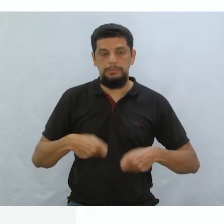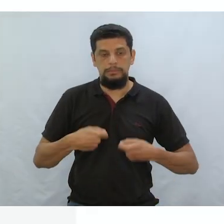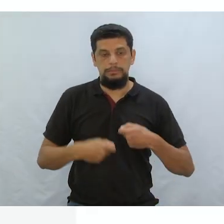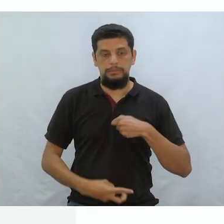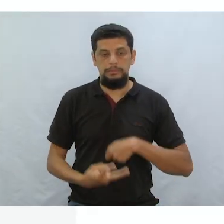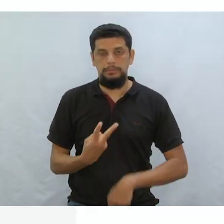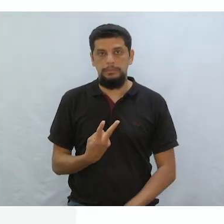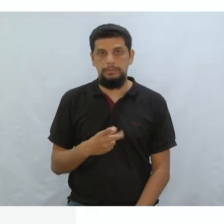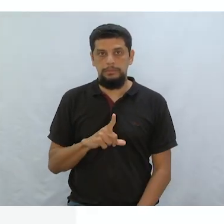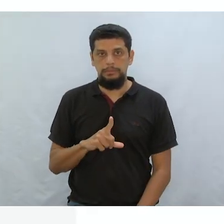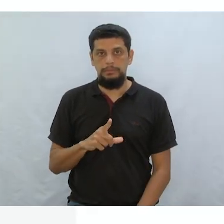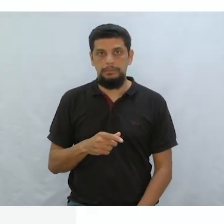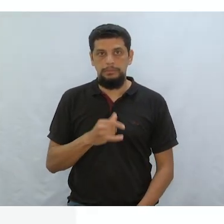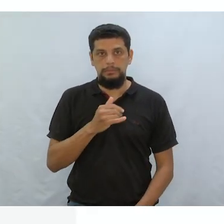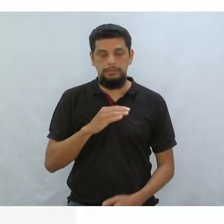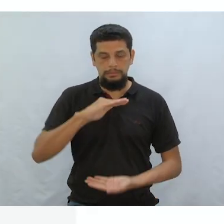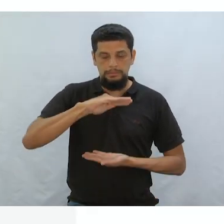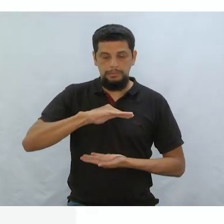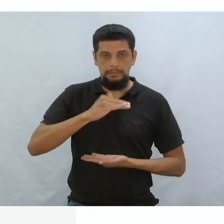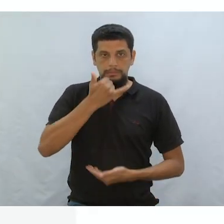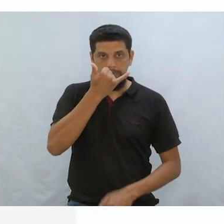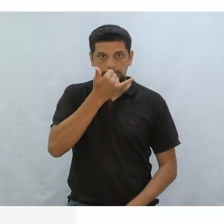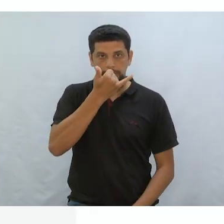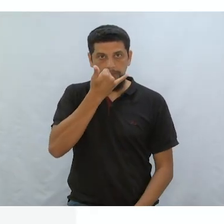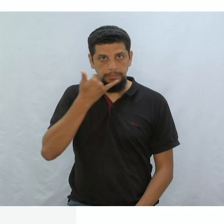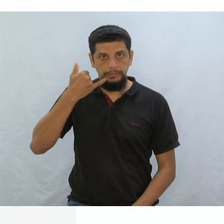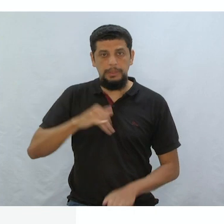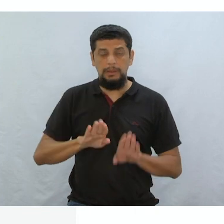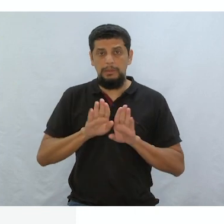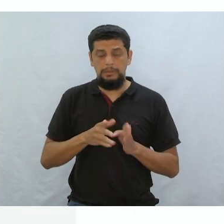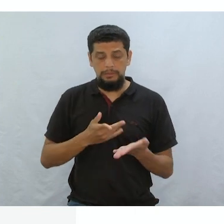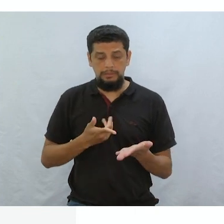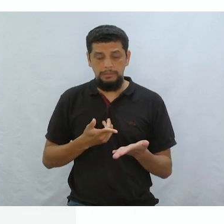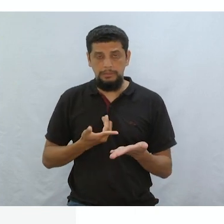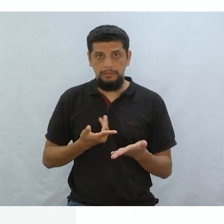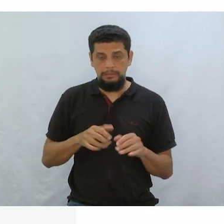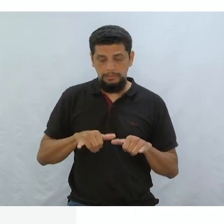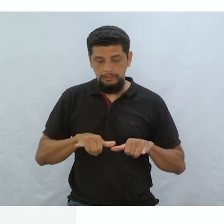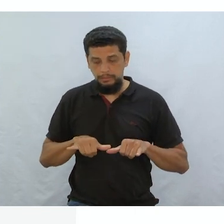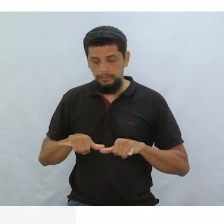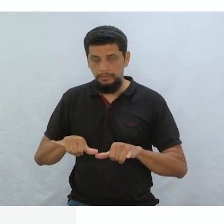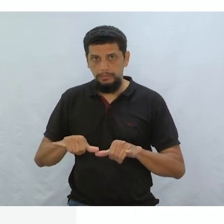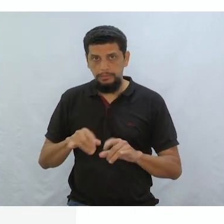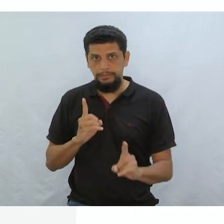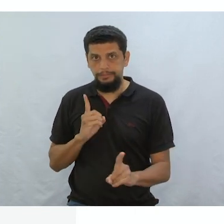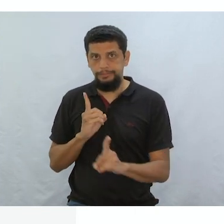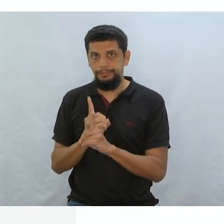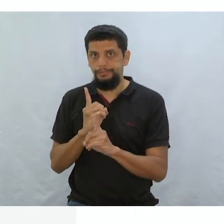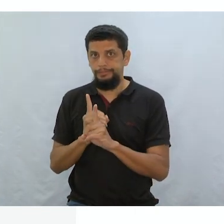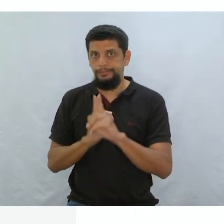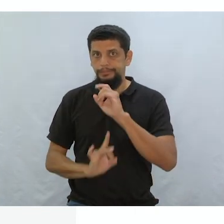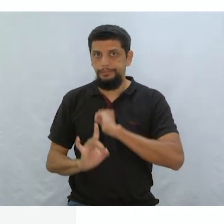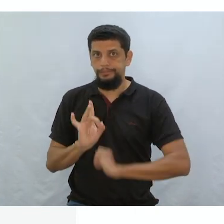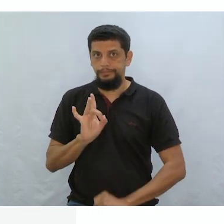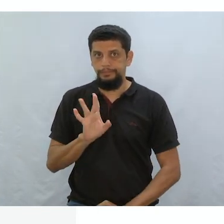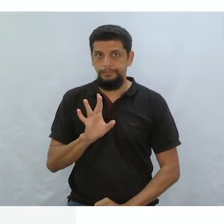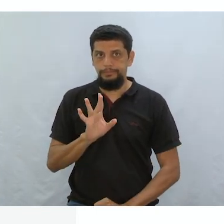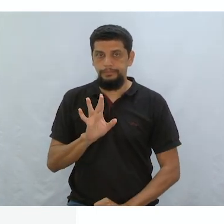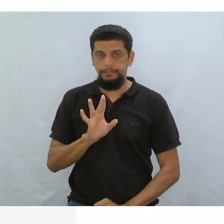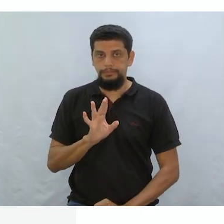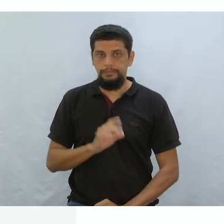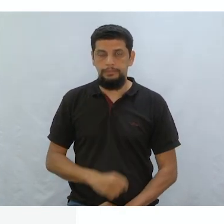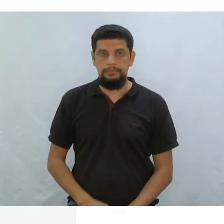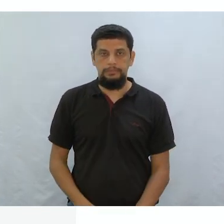Isa precisa de 2 litros de suco, mas no mercado encontrou